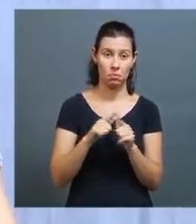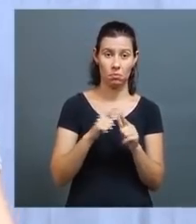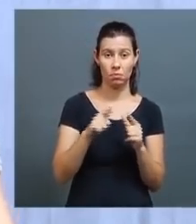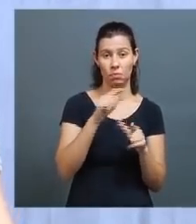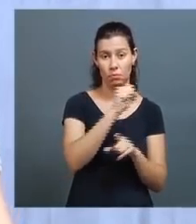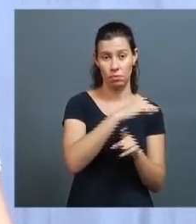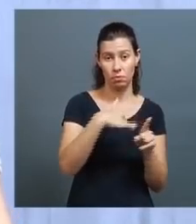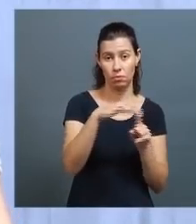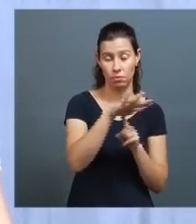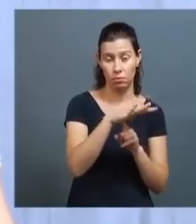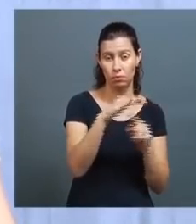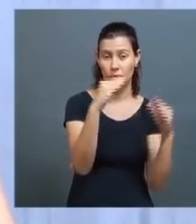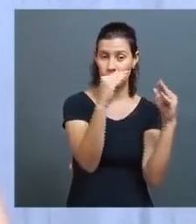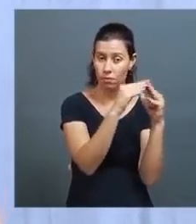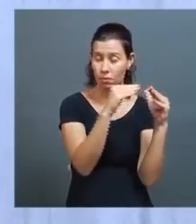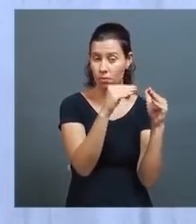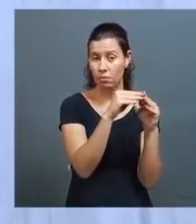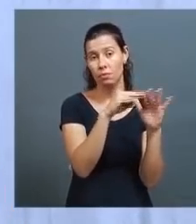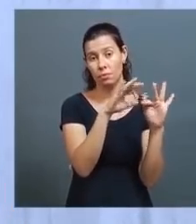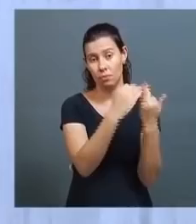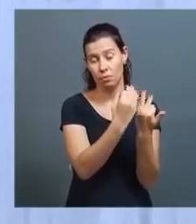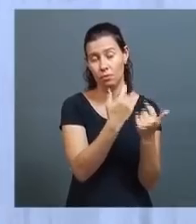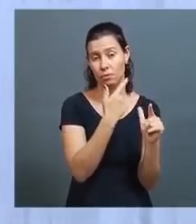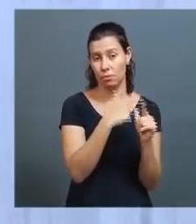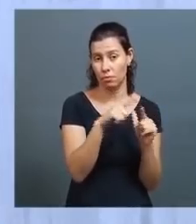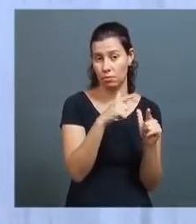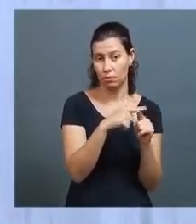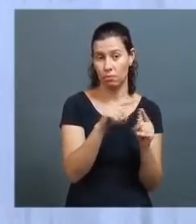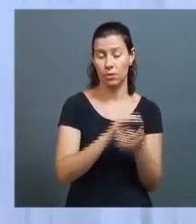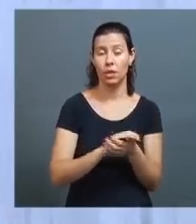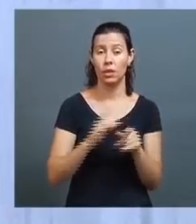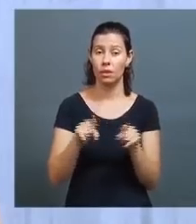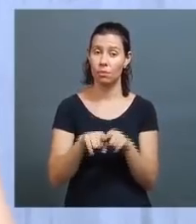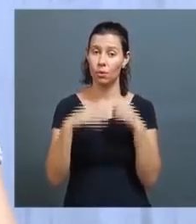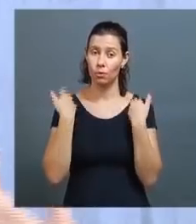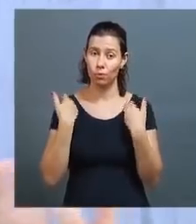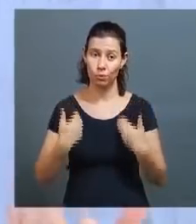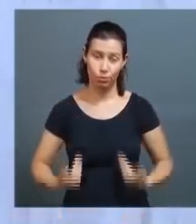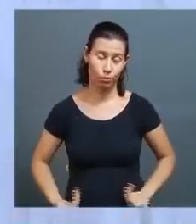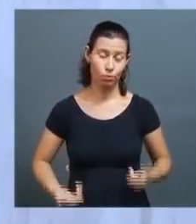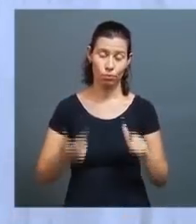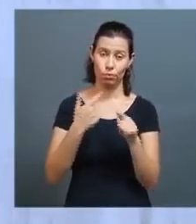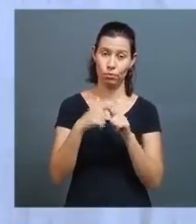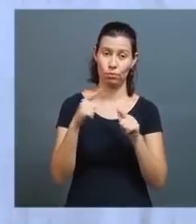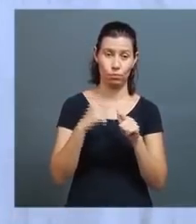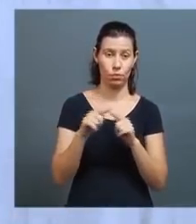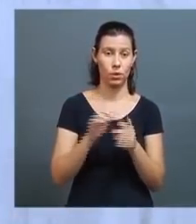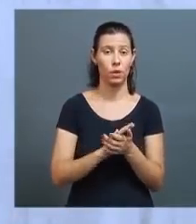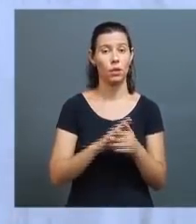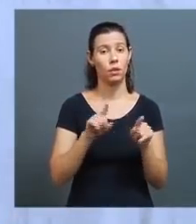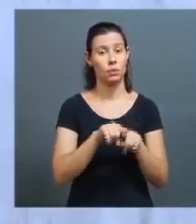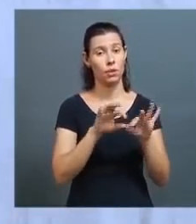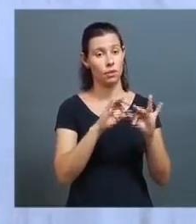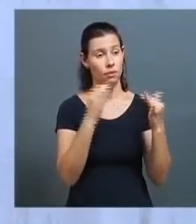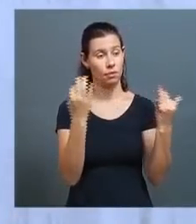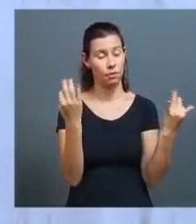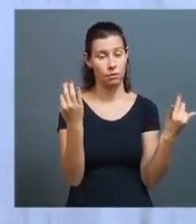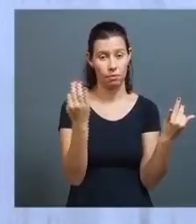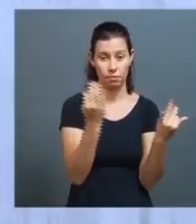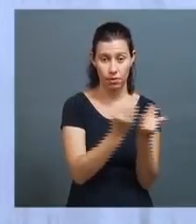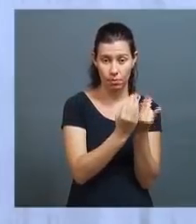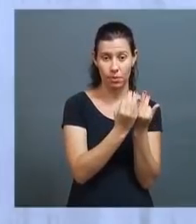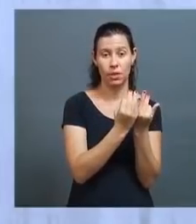social, ambiental, num indivíduo que tenha também algo orgânico, ou que essa própria família possa trazer isso como